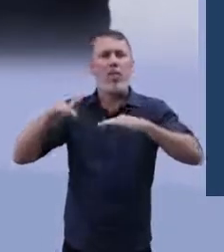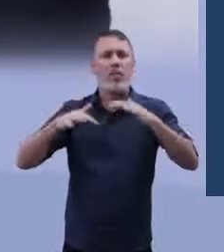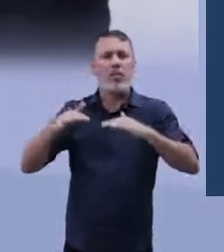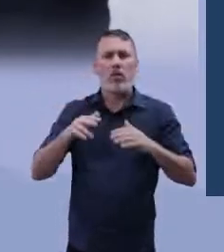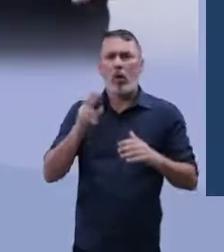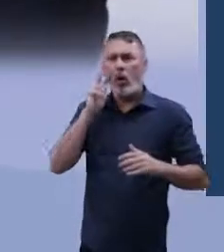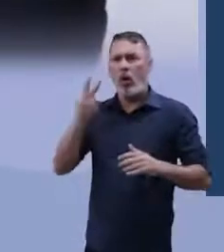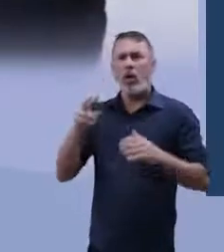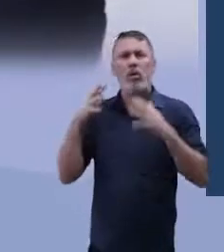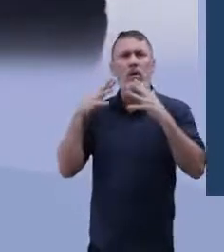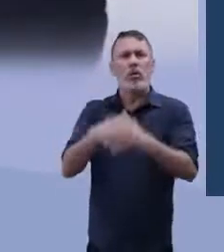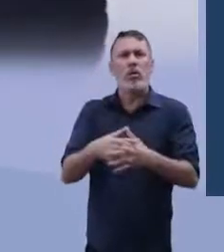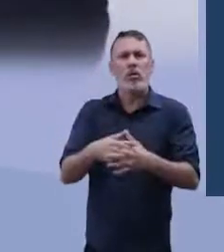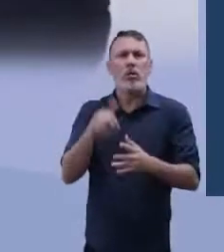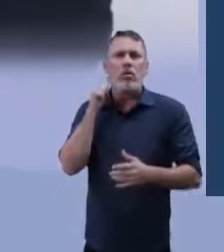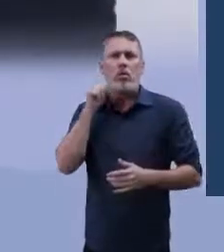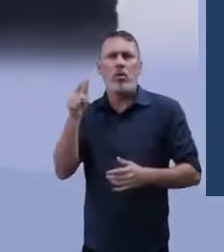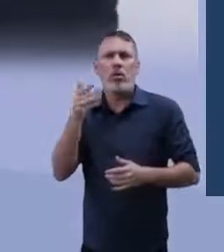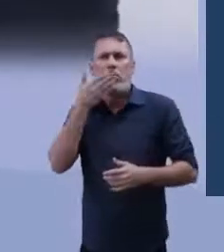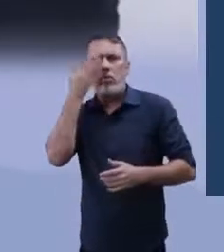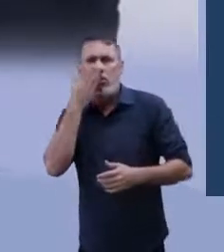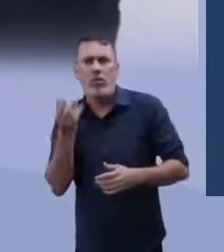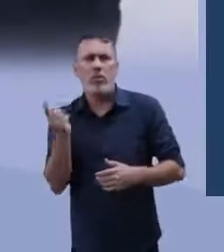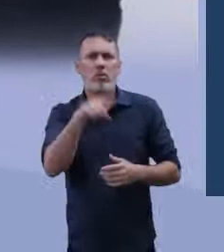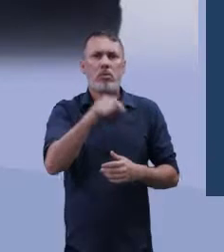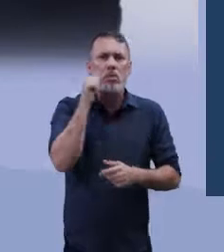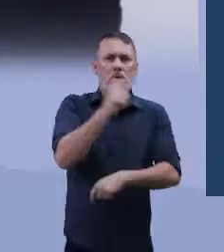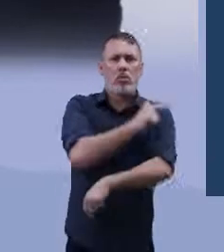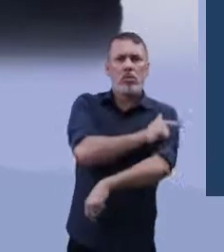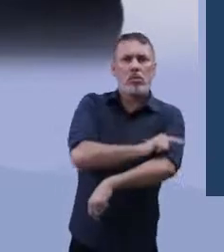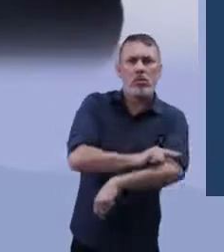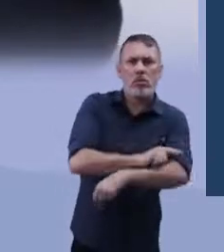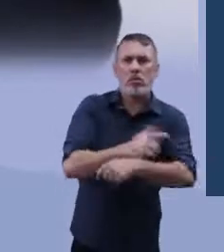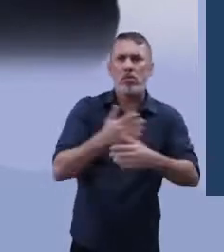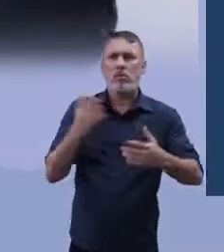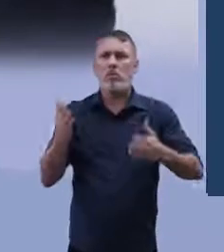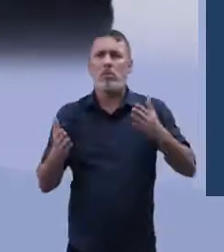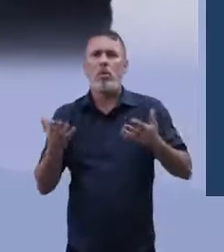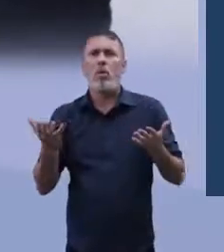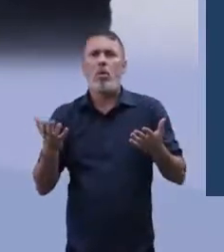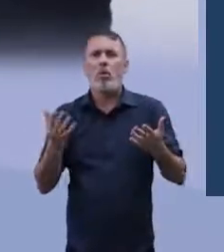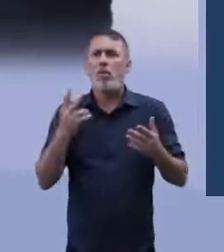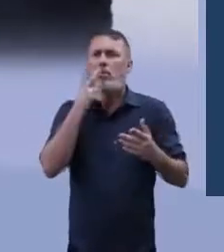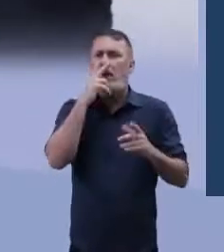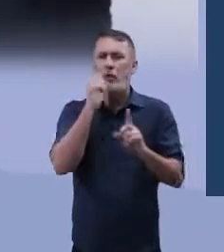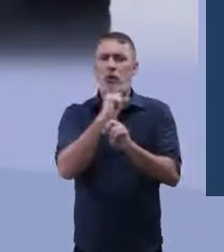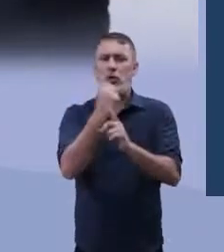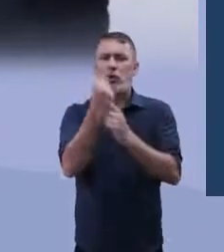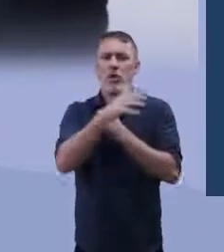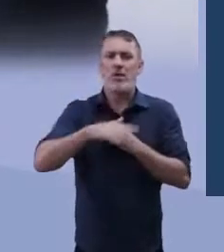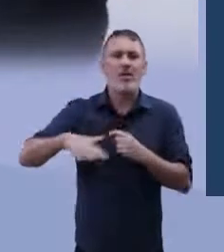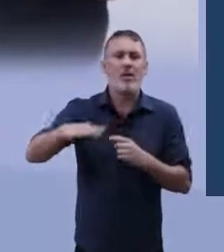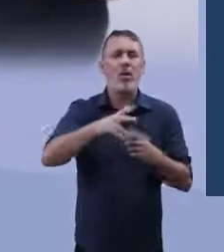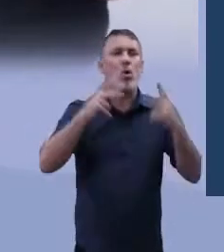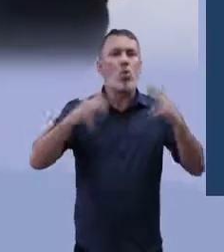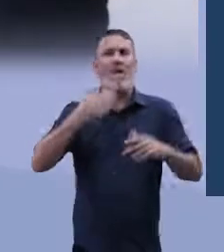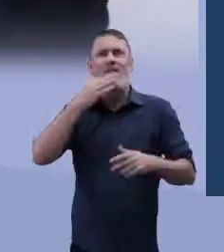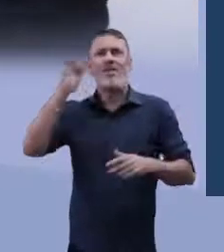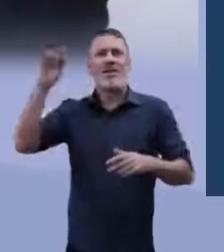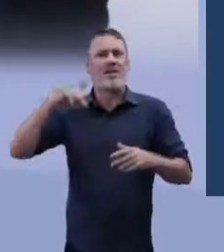não se sabia quem era a prostituta, quem era a moça de família. Todas viviam um período social